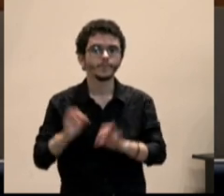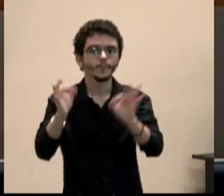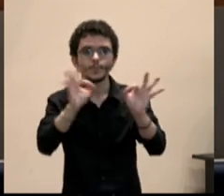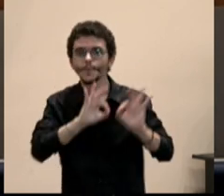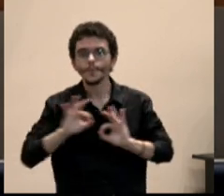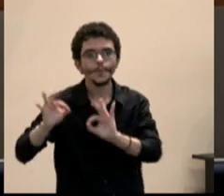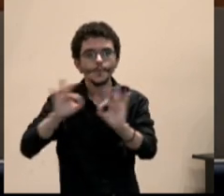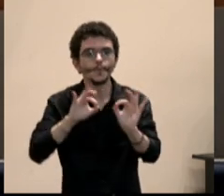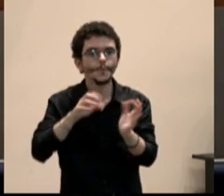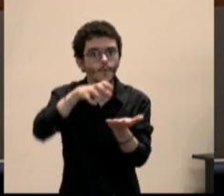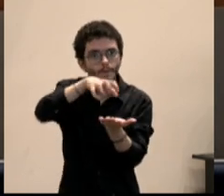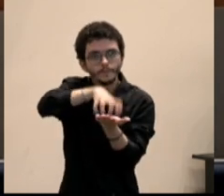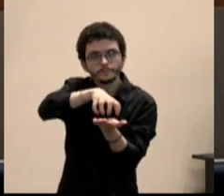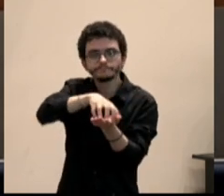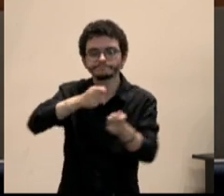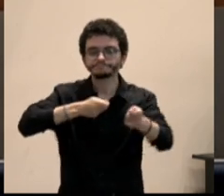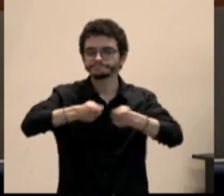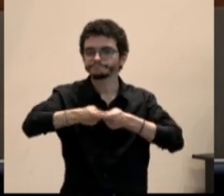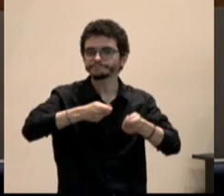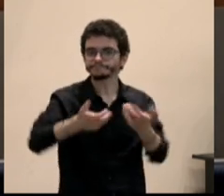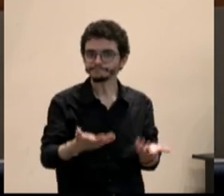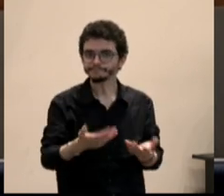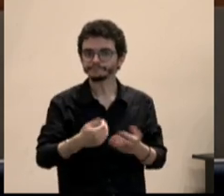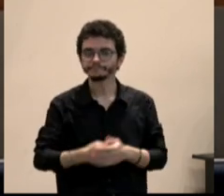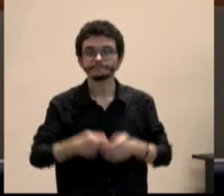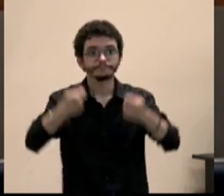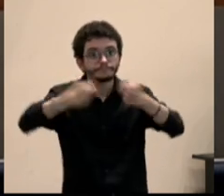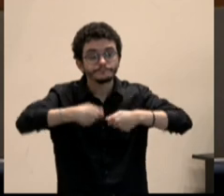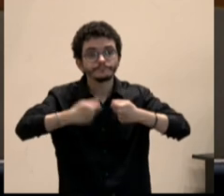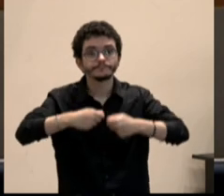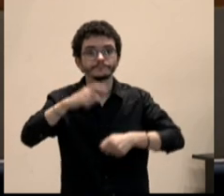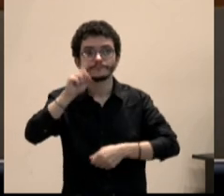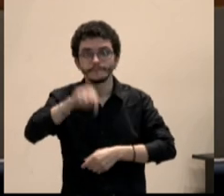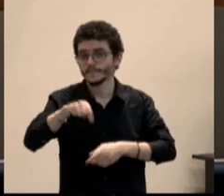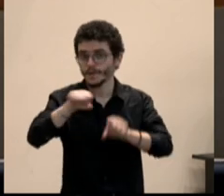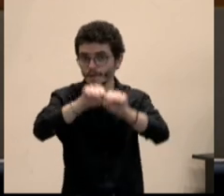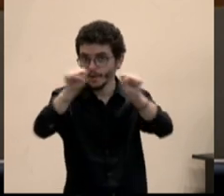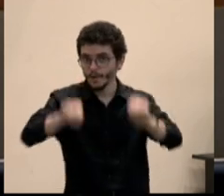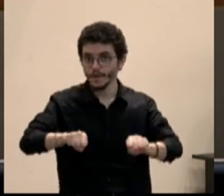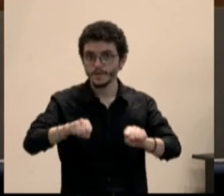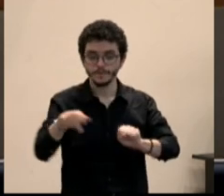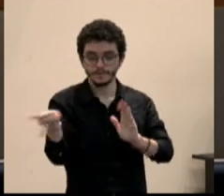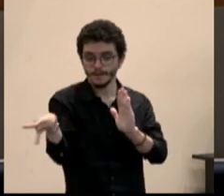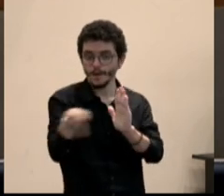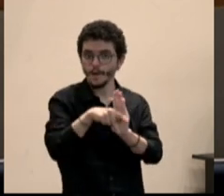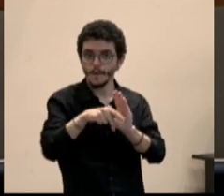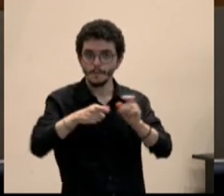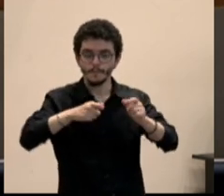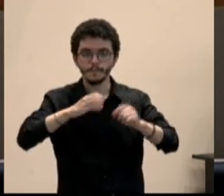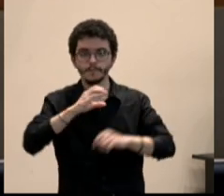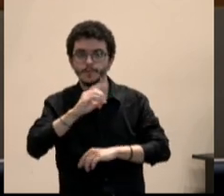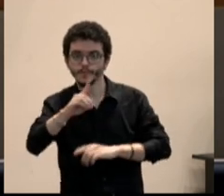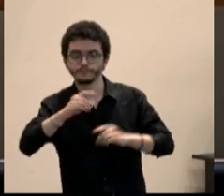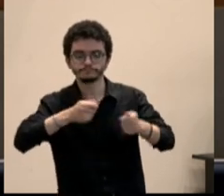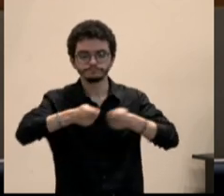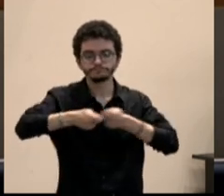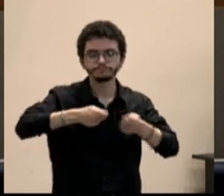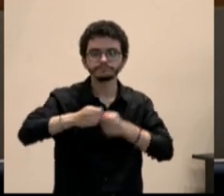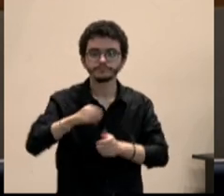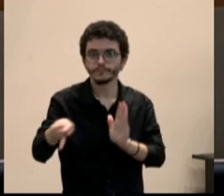agência regulatória, que deveria ser totalmente o sistema coordenado e organizado pelo MEC.